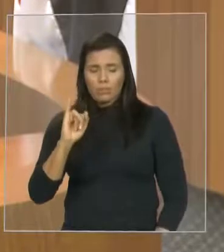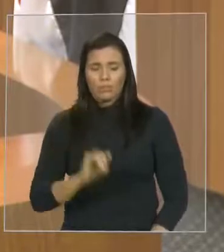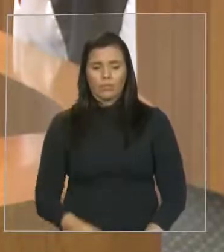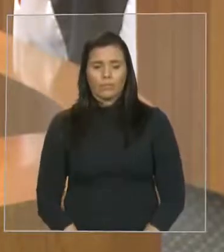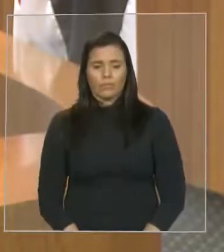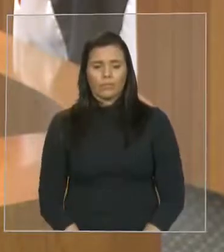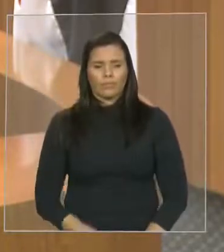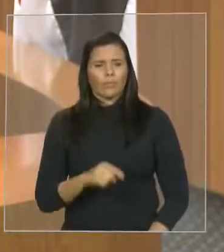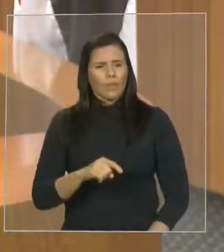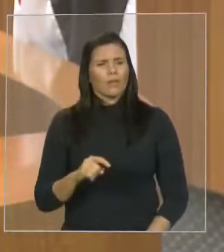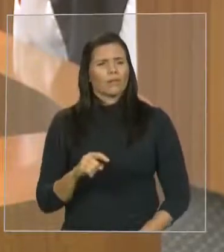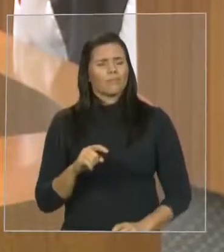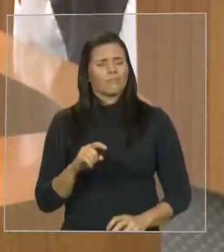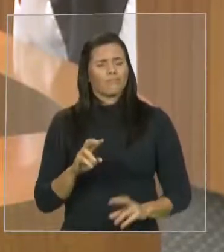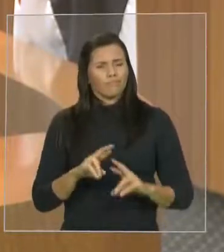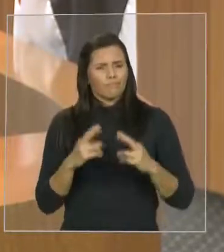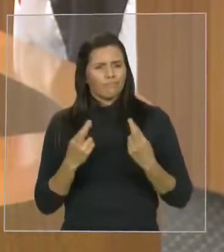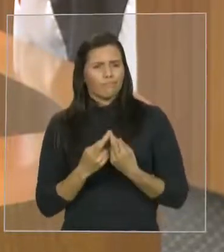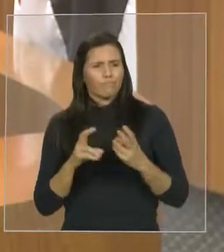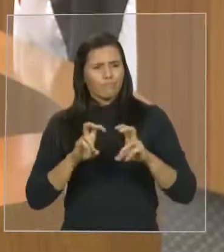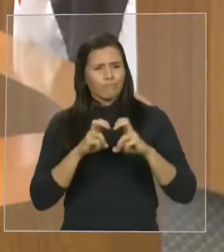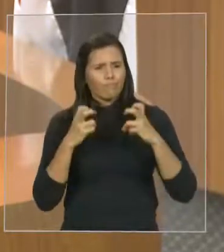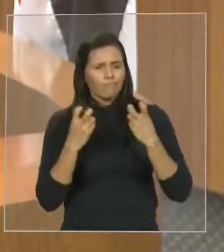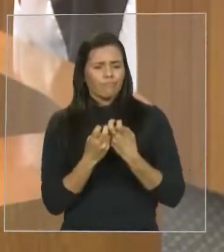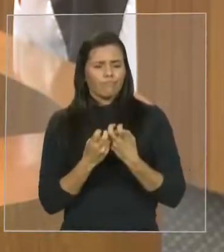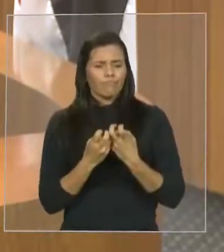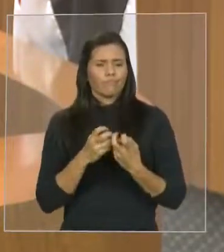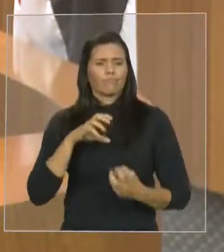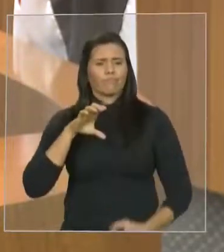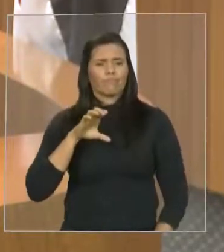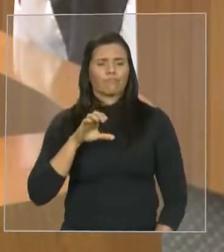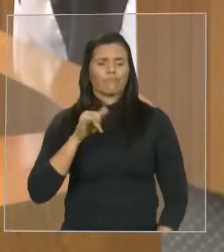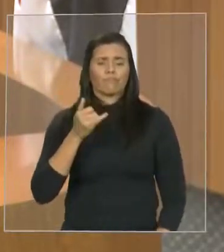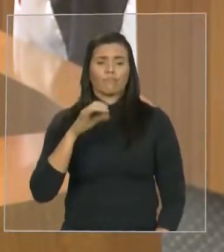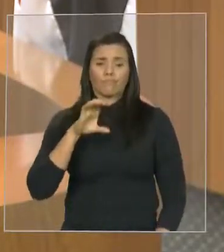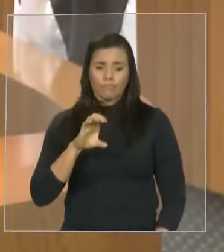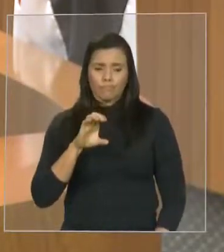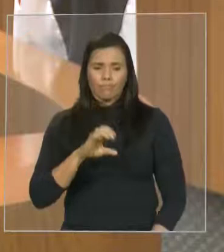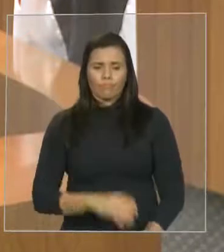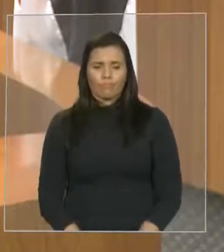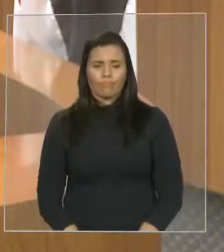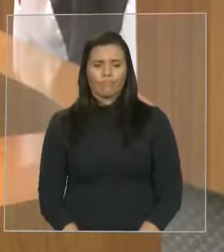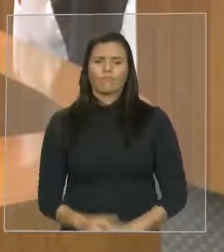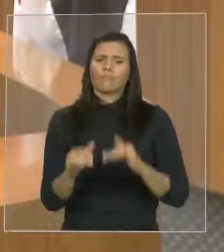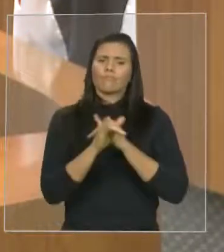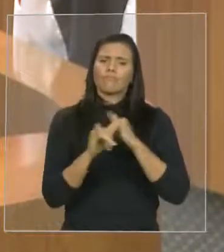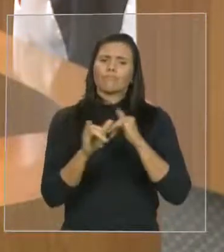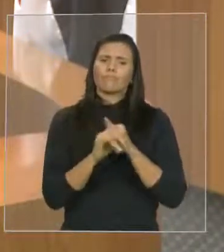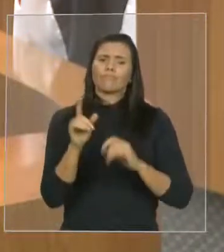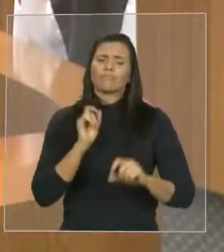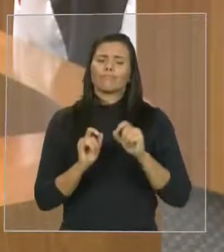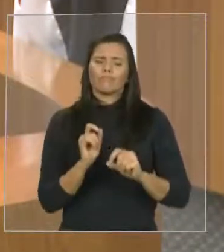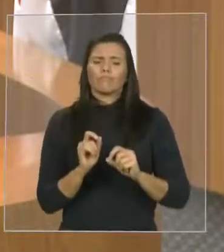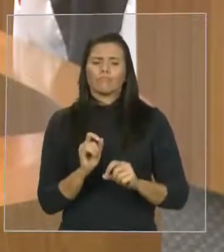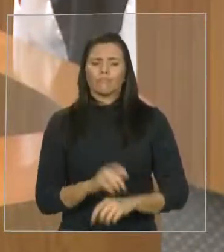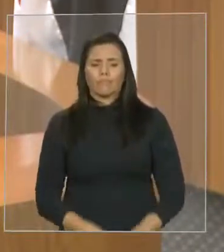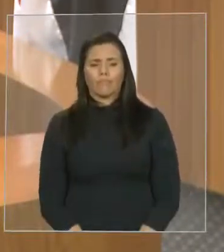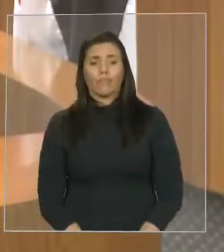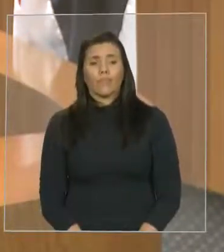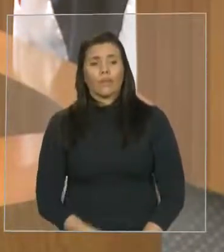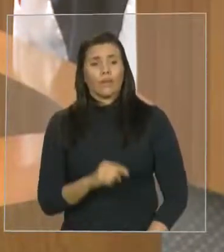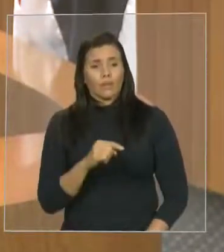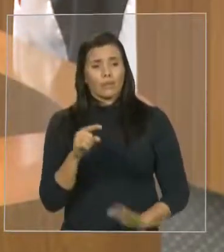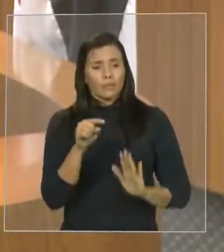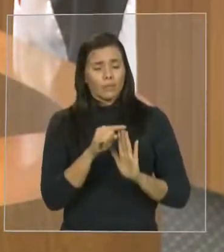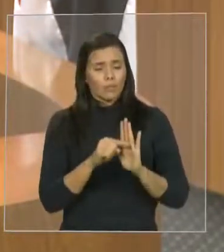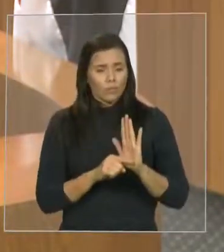Justiça, foi inclusive informado aos representantes dos servidores do Estado que esse projeto voltaria à pauta da